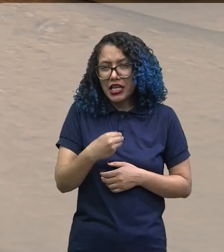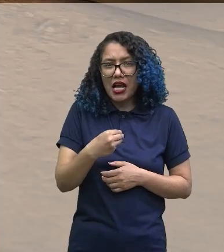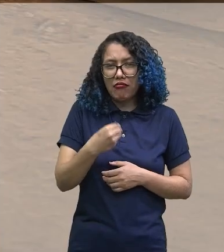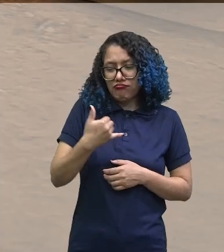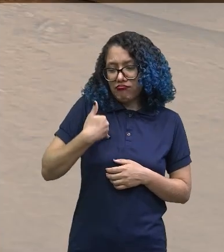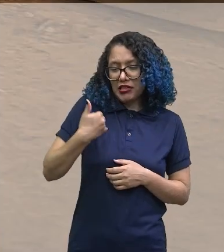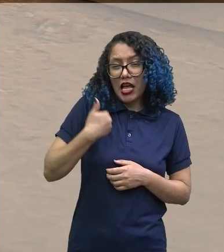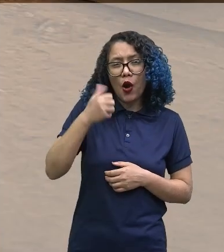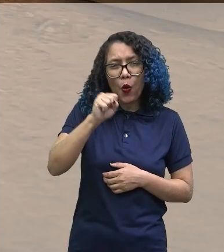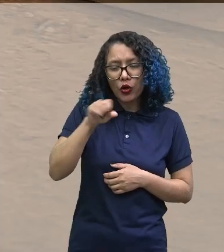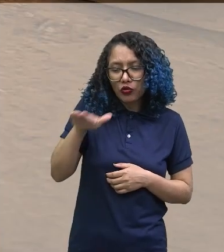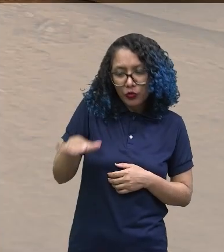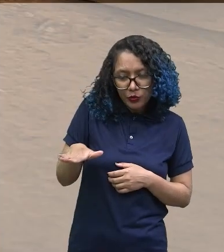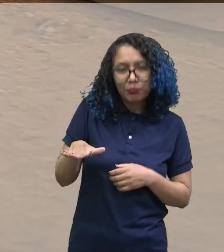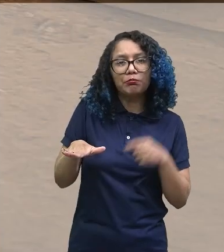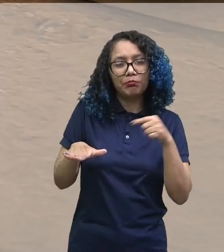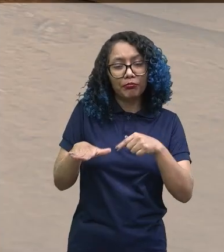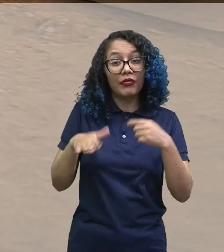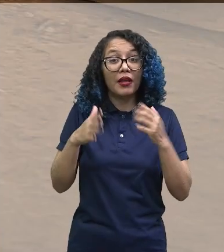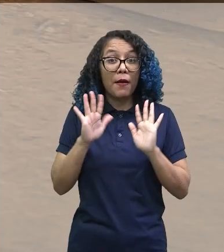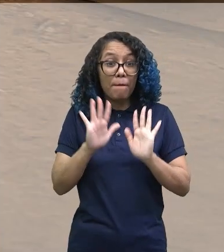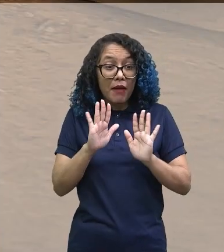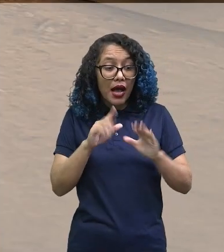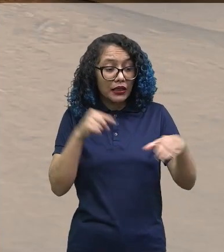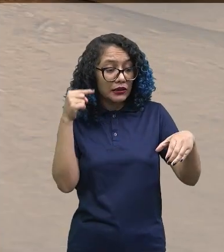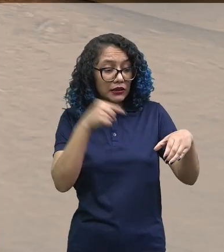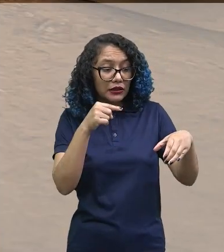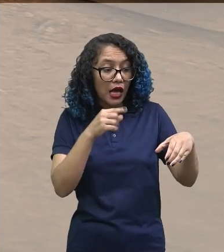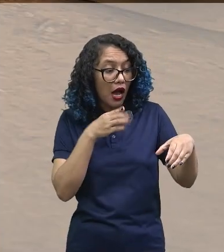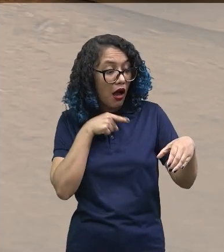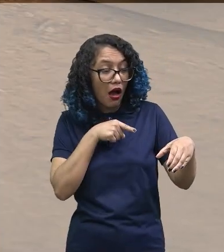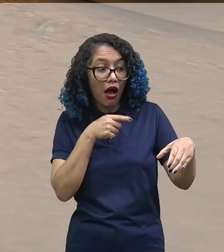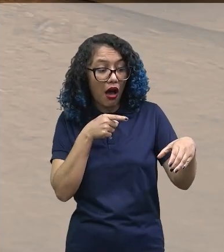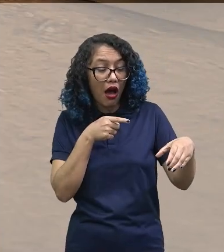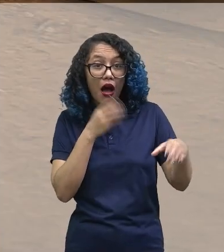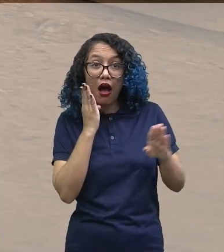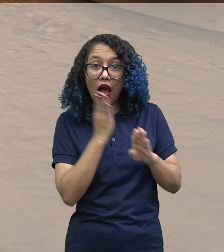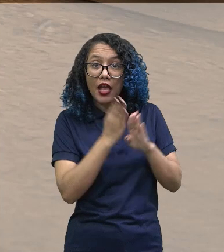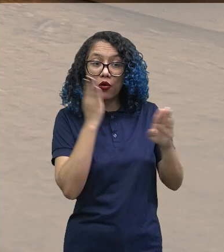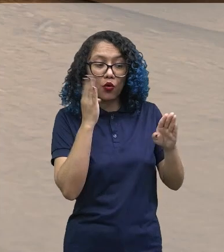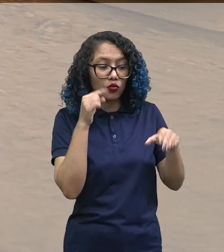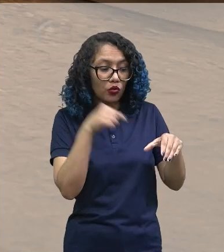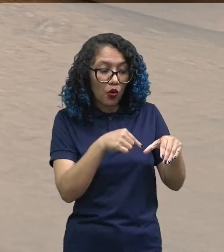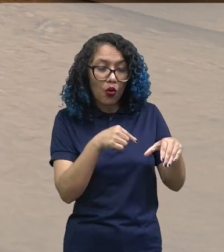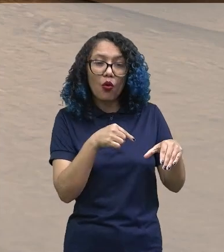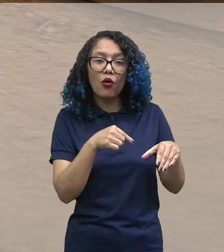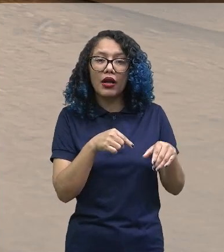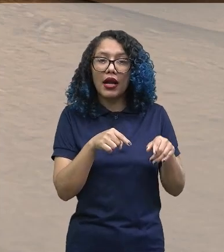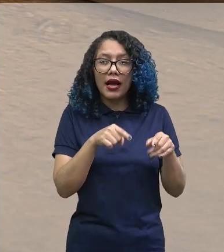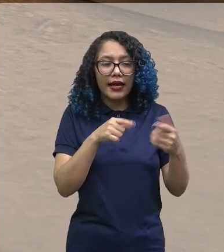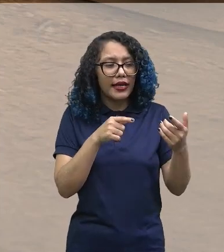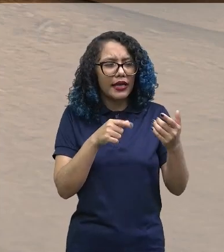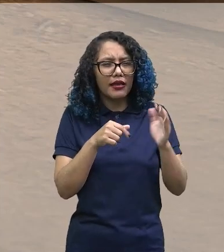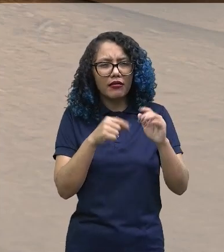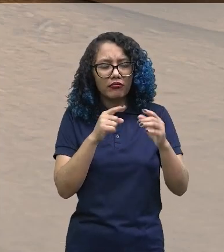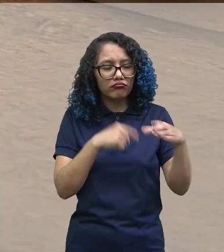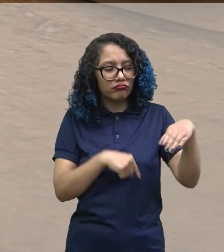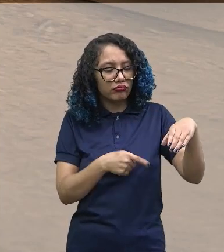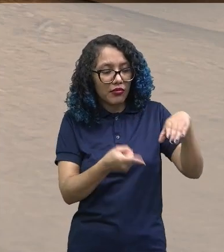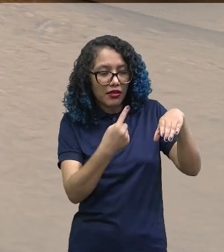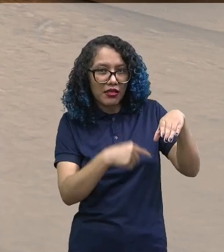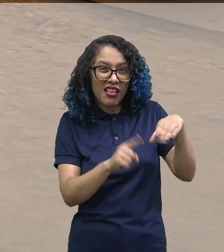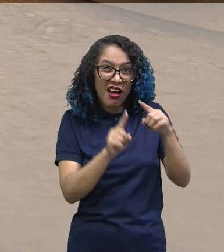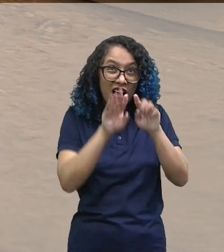E, surpreendentemente, ela acabou, né, identificando animais no teto, como você